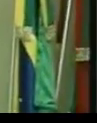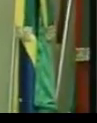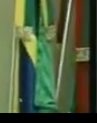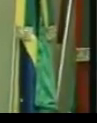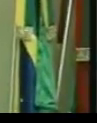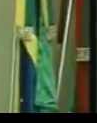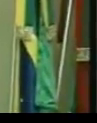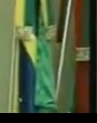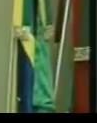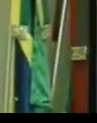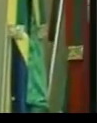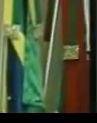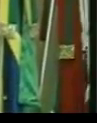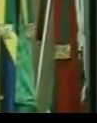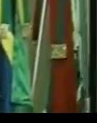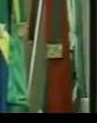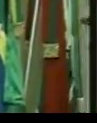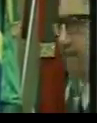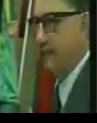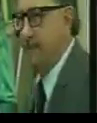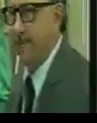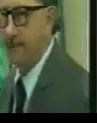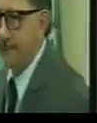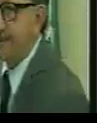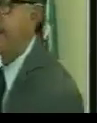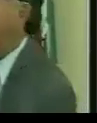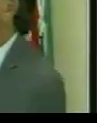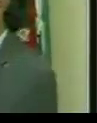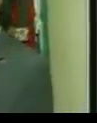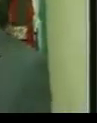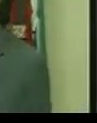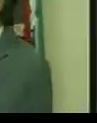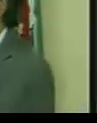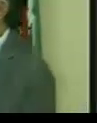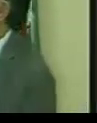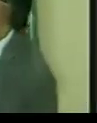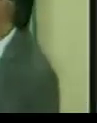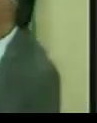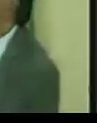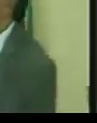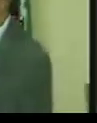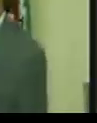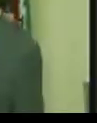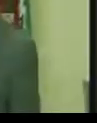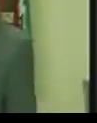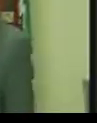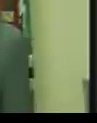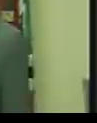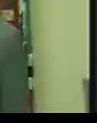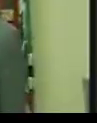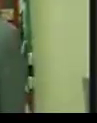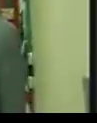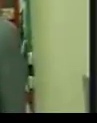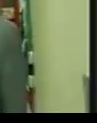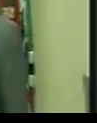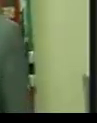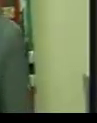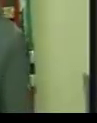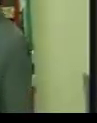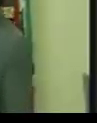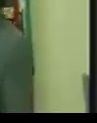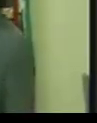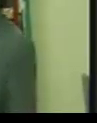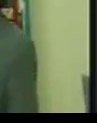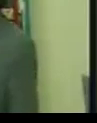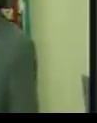Melo, que foi autor de uma moção de aplauso à Cooperativa Agropecuária de Jacinto Machado Acopérez. Muito boa noite, vereador. Boa noite a todos que nos